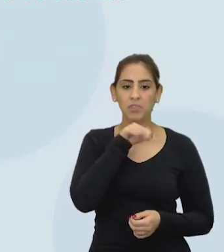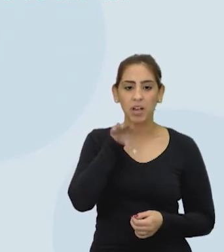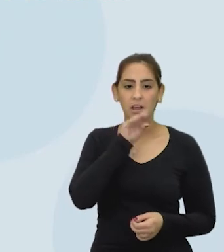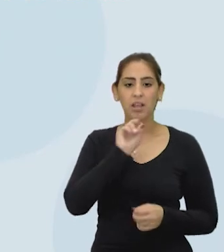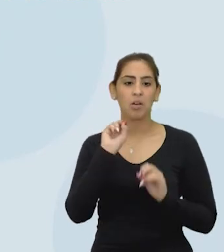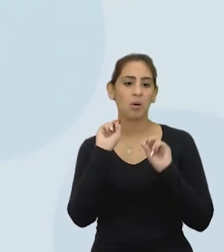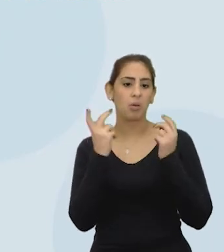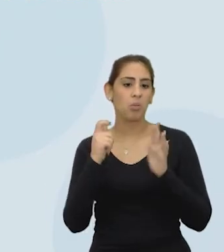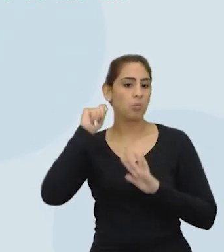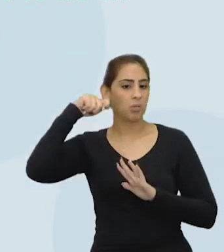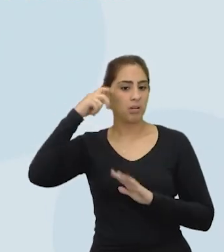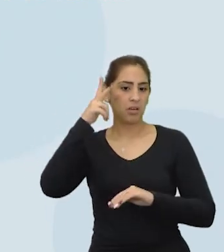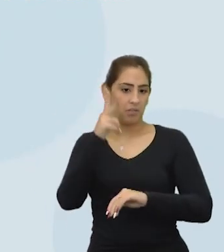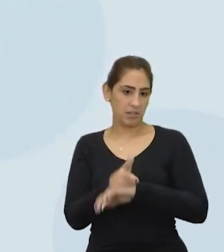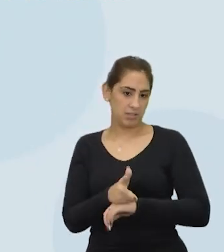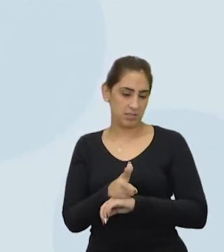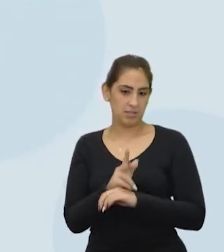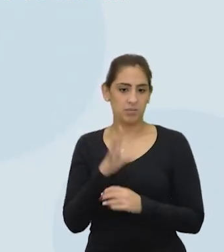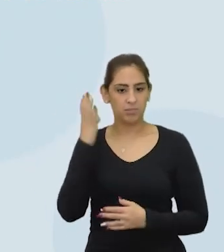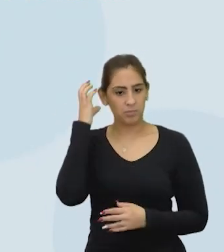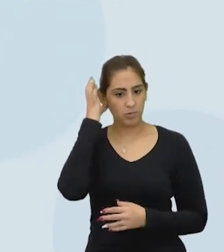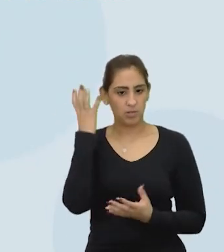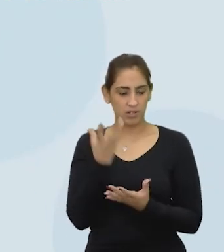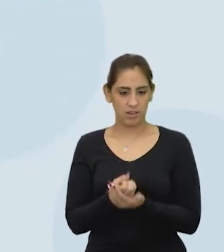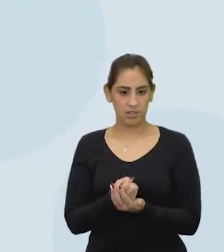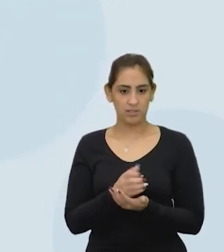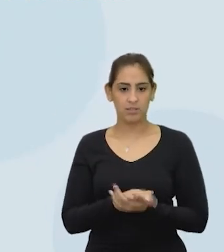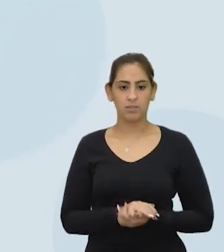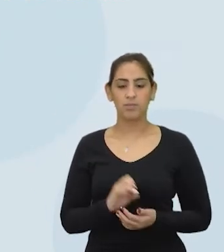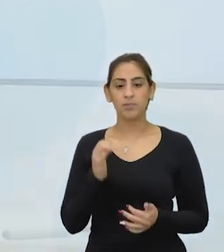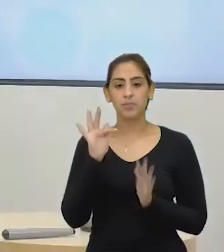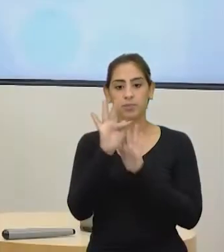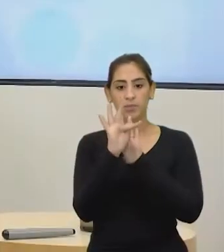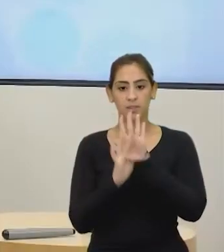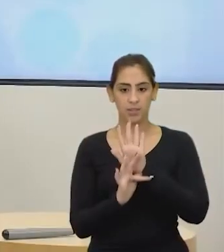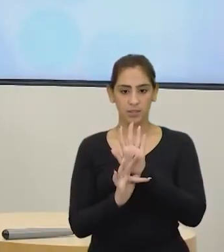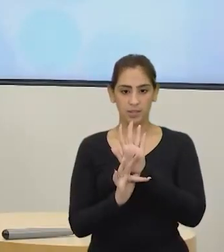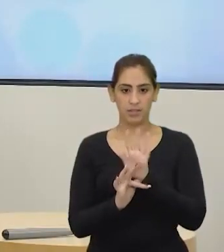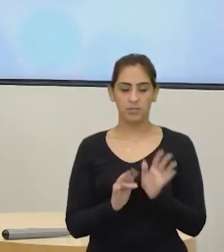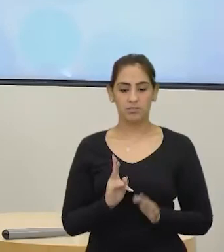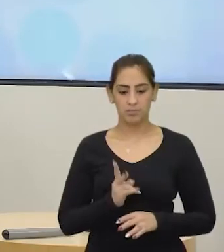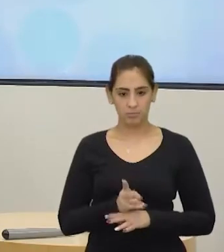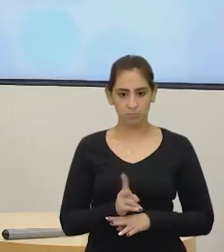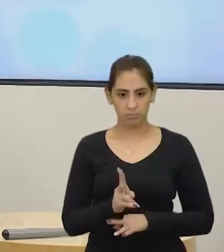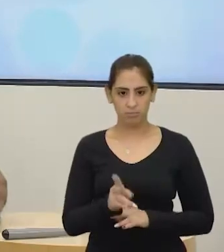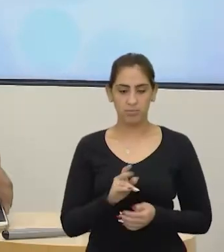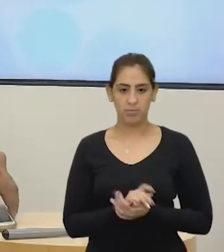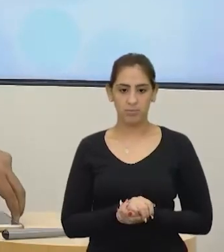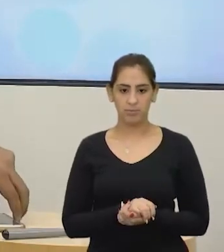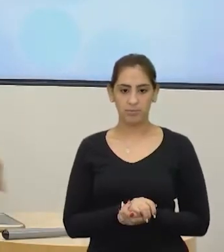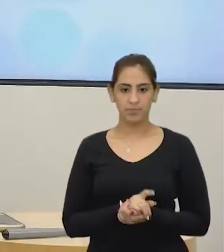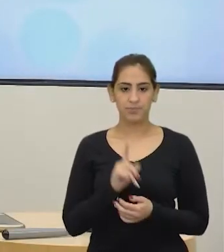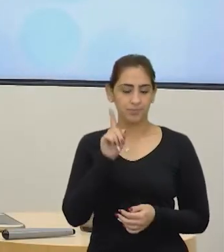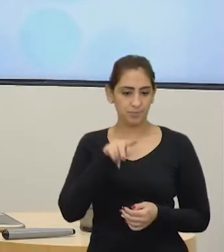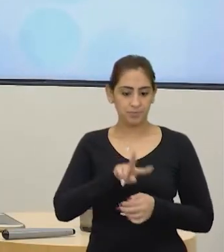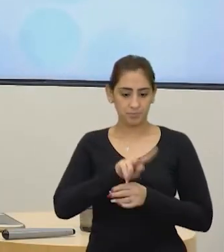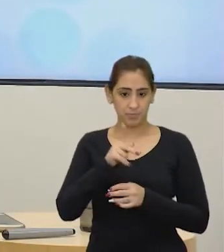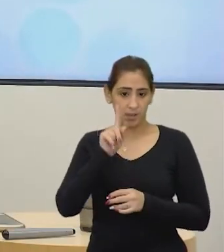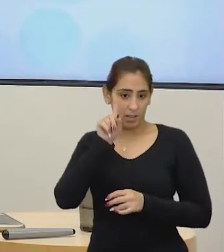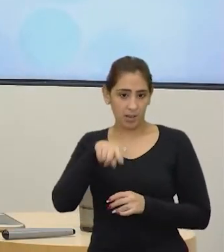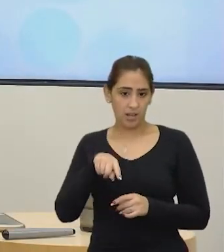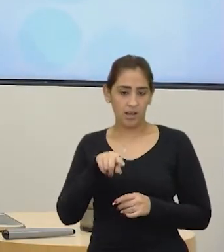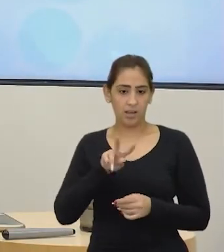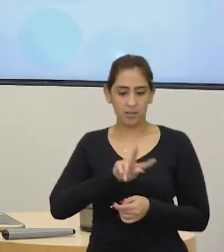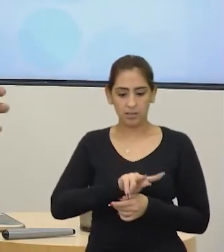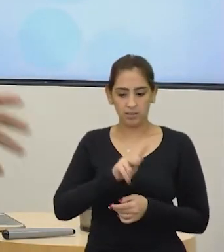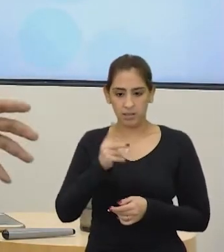gravação, o podcast é isso. E o texto pré-existente em outro sistema de escrita. Então, transcrição é aquilo que a professora falou mesmo, é